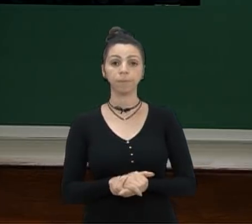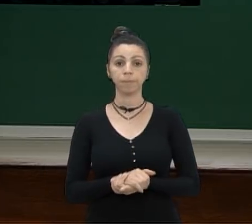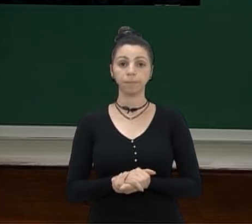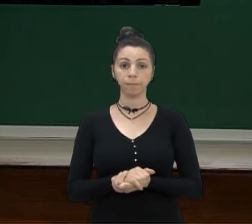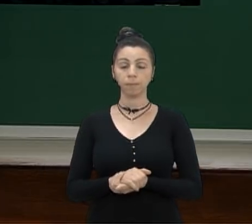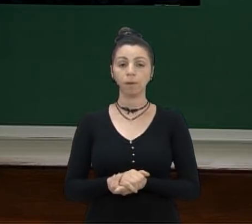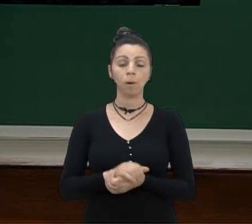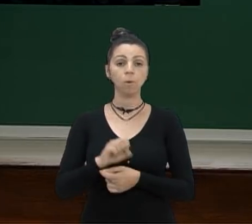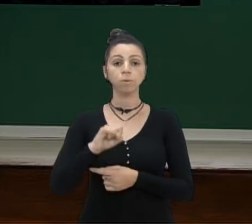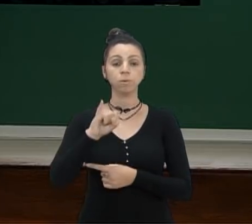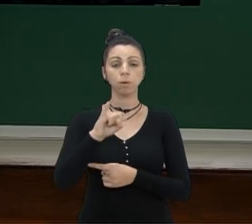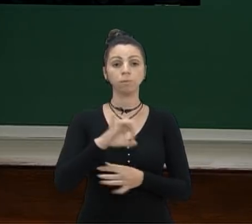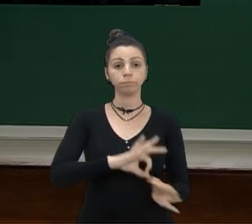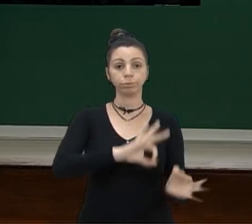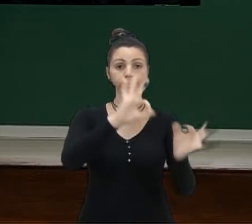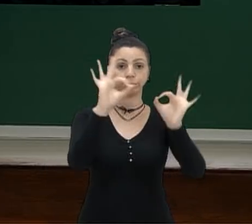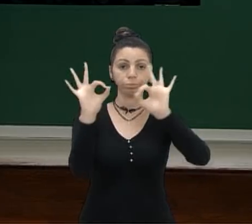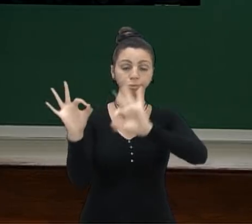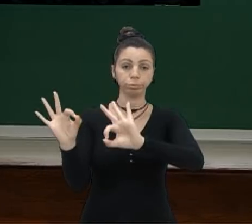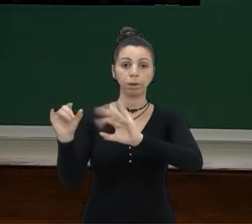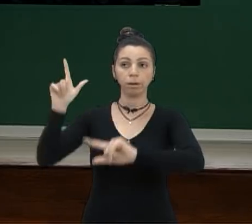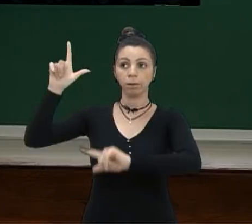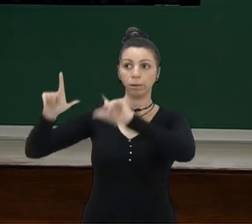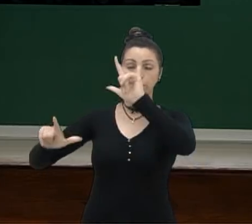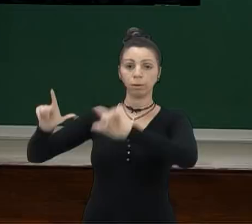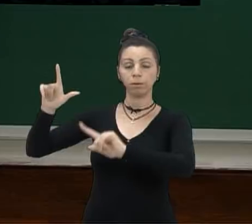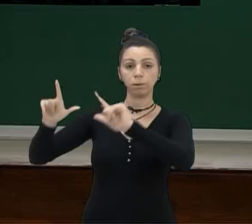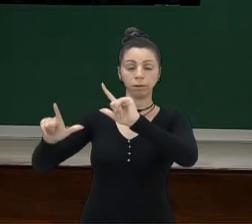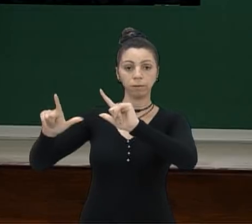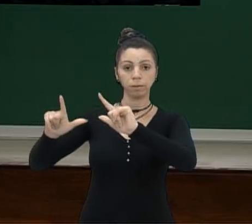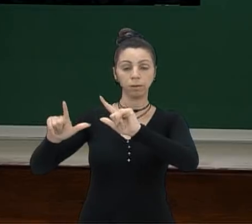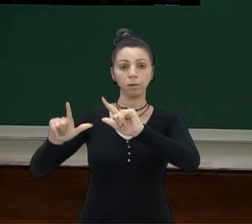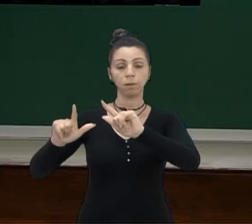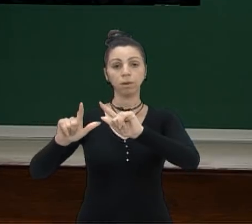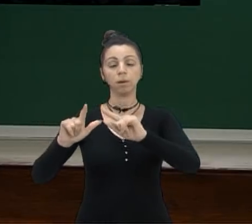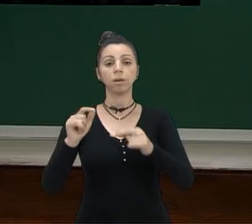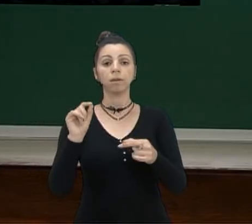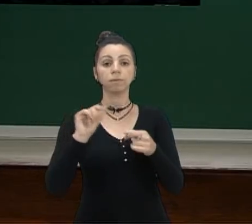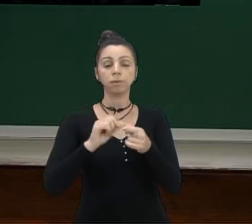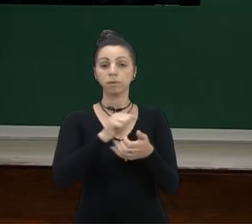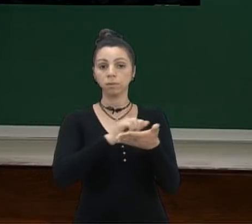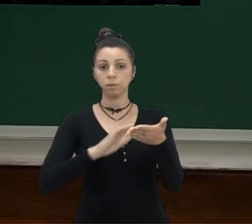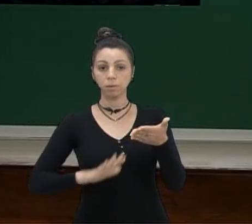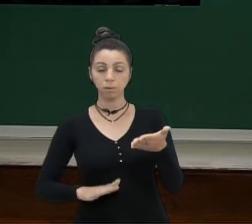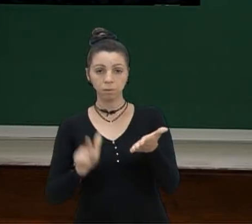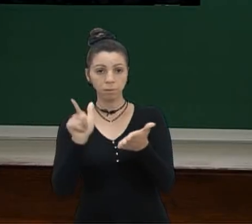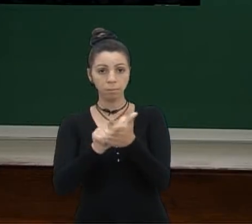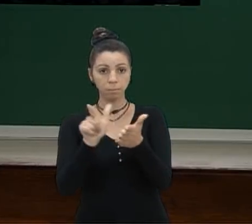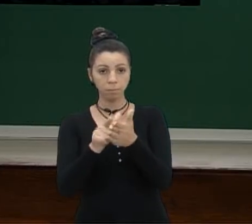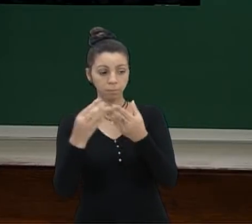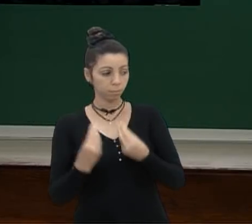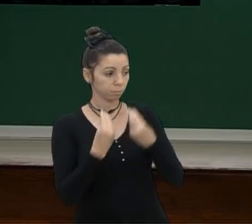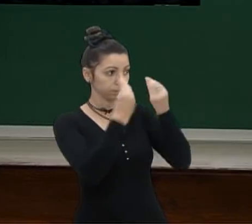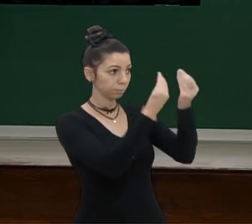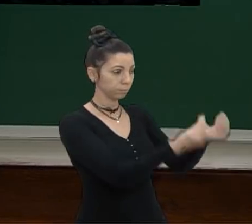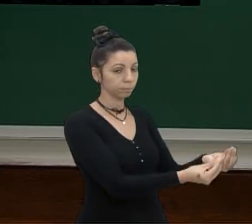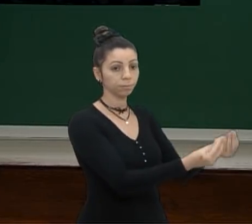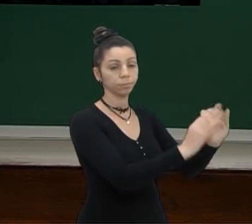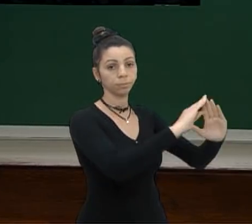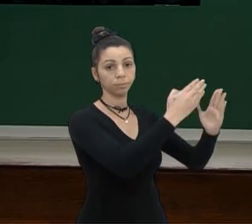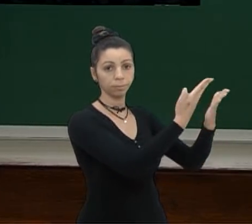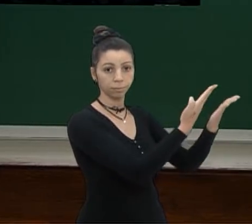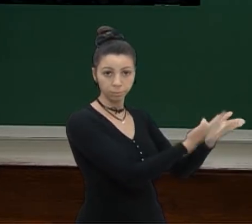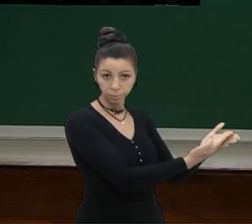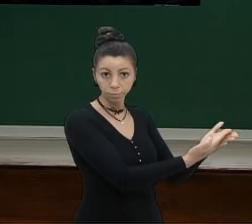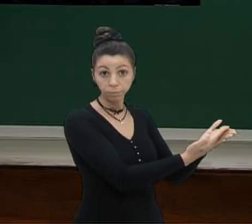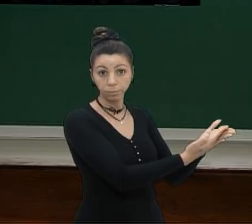só a visualização das nossas aulas pela televisão e resolvendo os exercícios pelas folhas entregues pela sua escola, não esqueça de